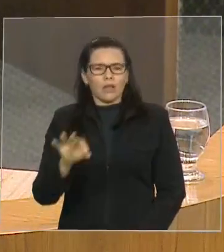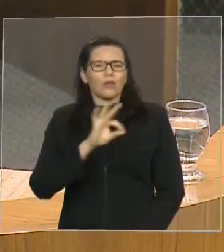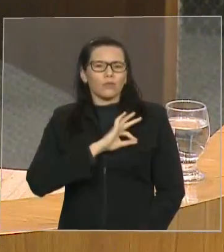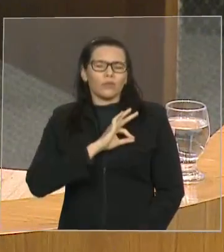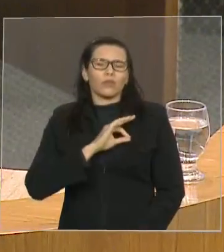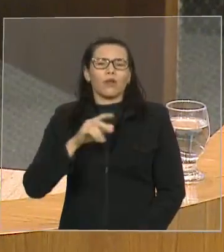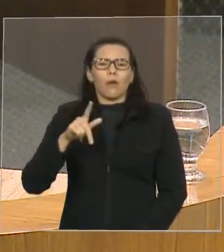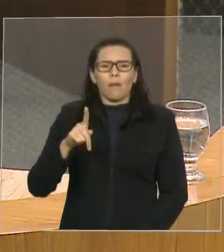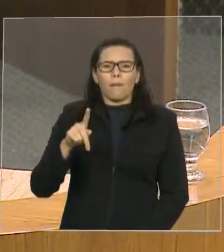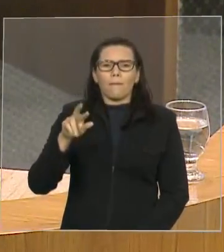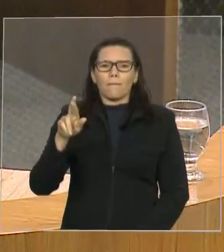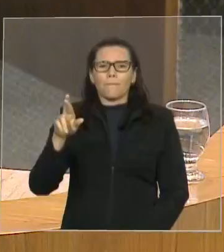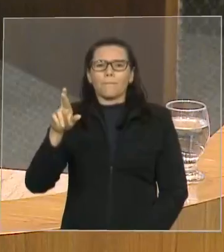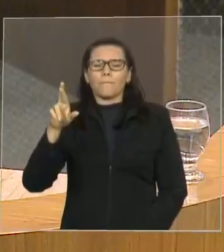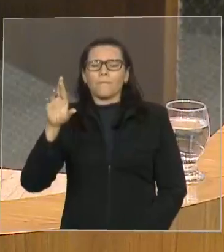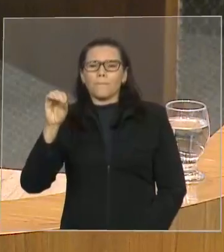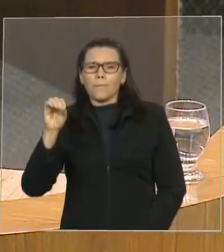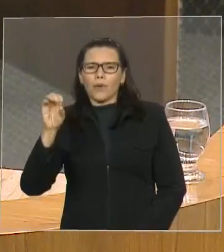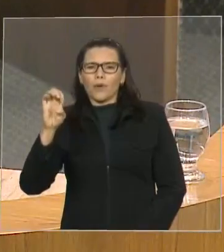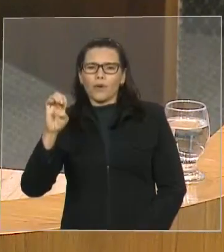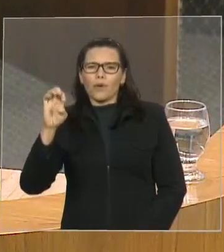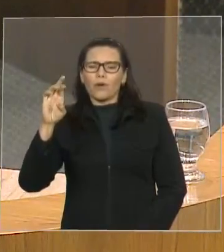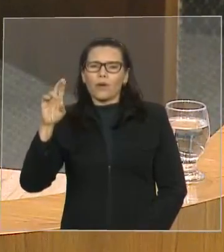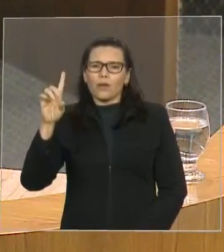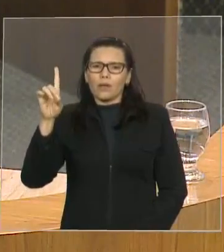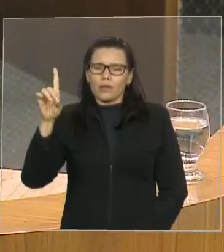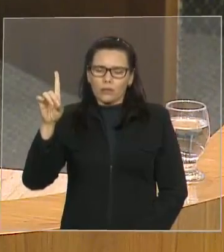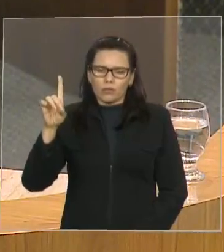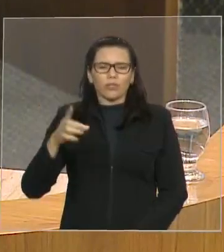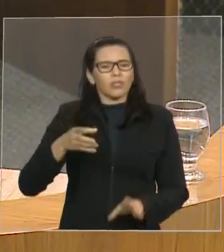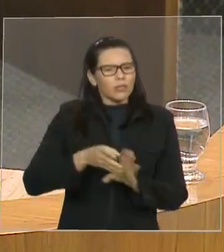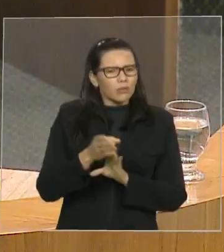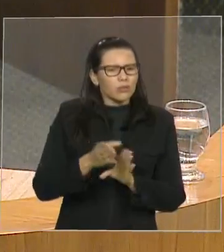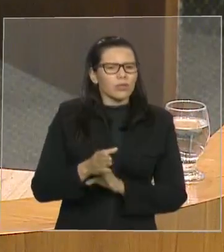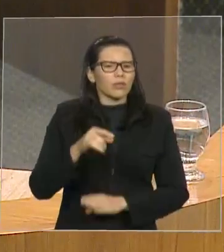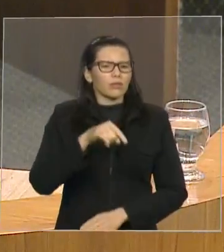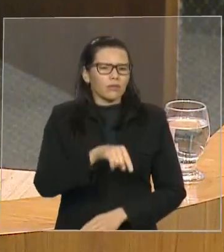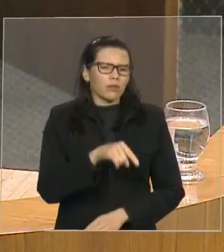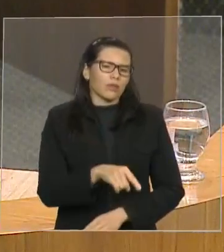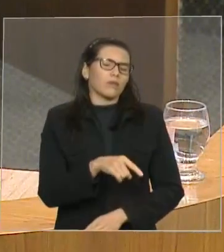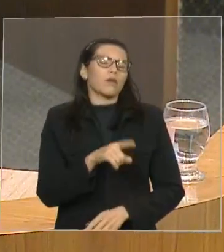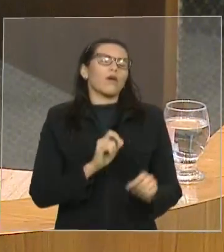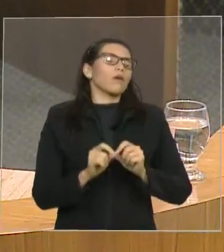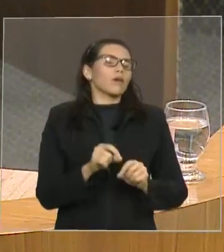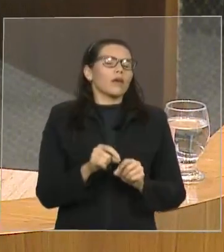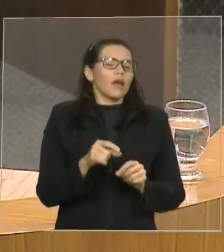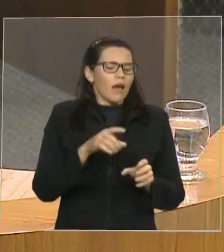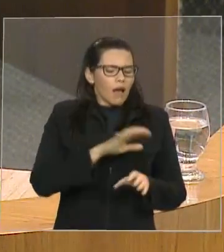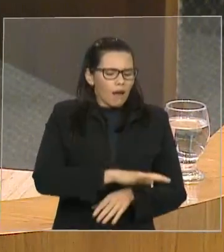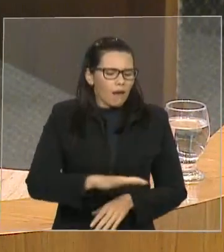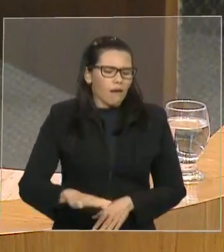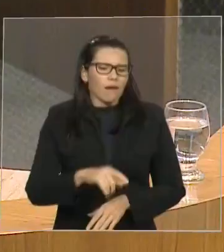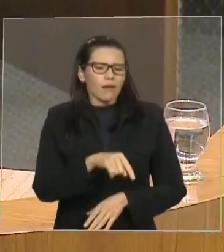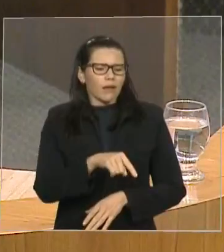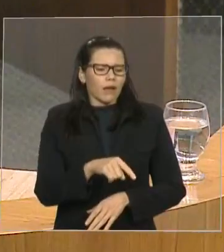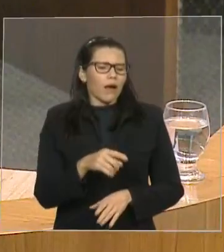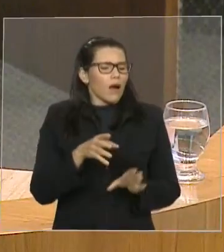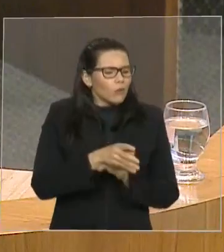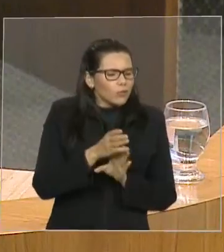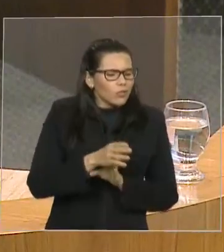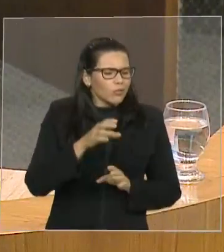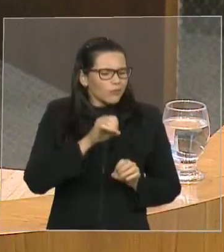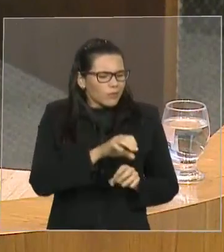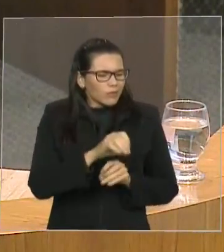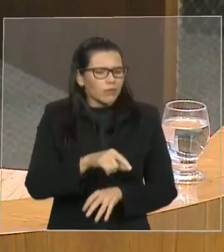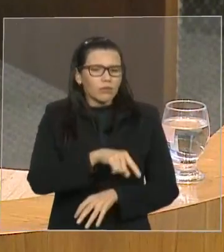PROERD, formando e ensinando eles a dizer não às drogas e à violência. Então, esse é um trabalho extremamente importante